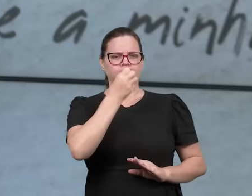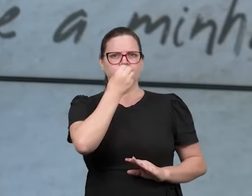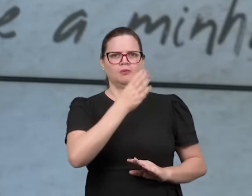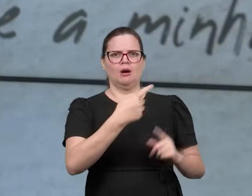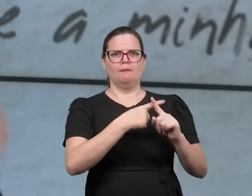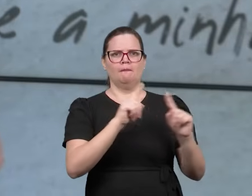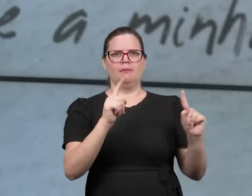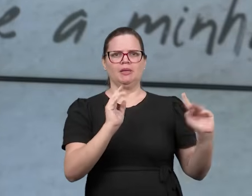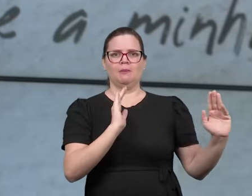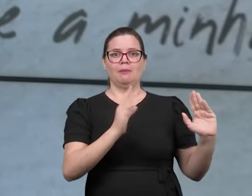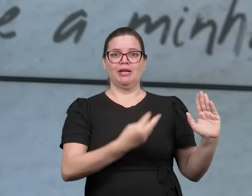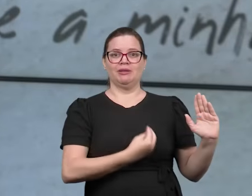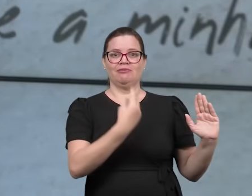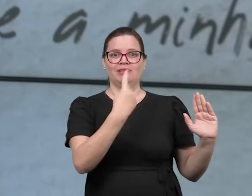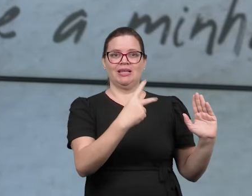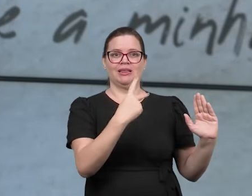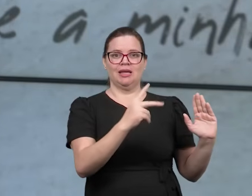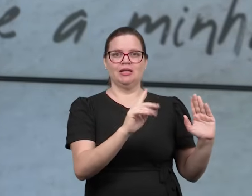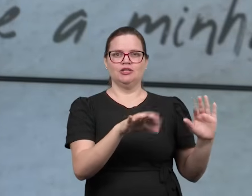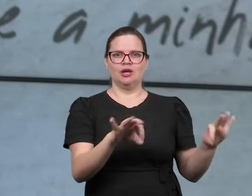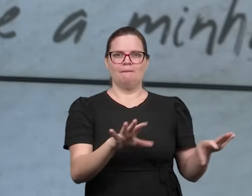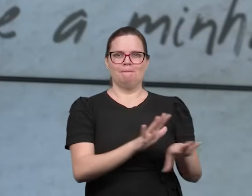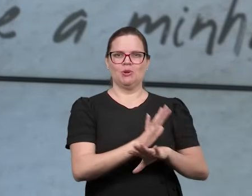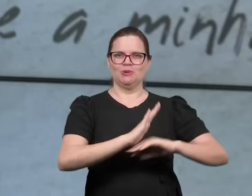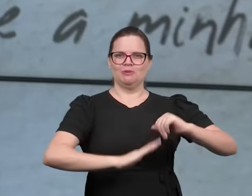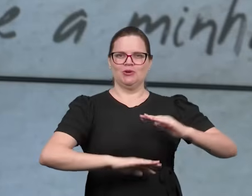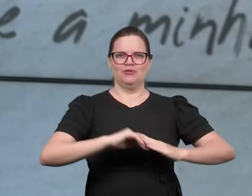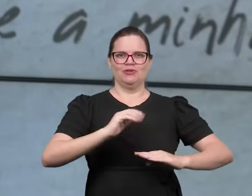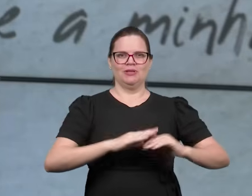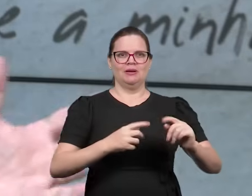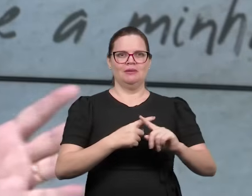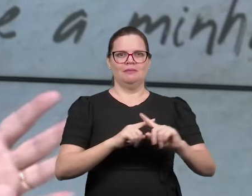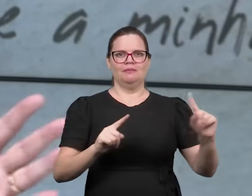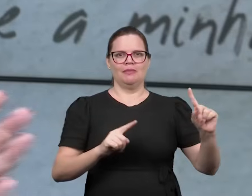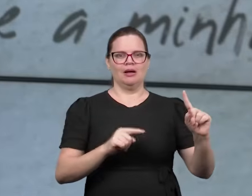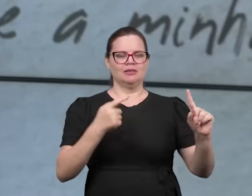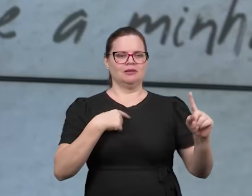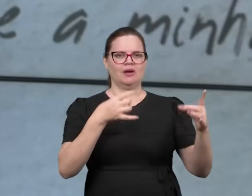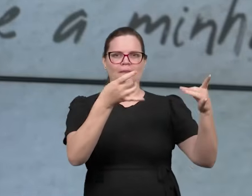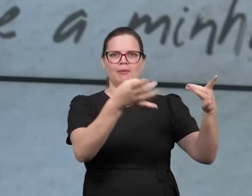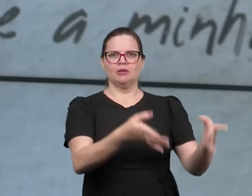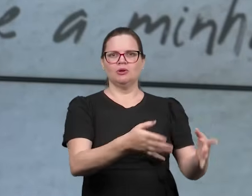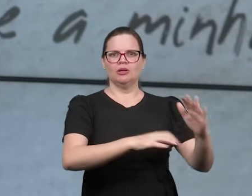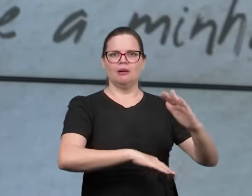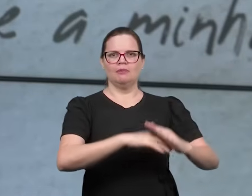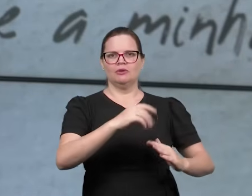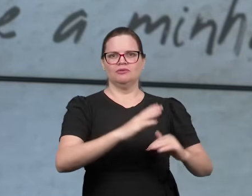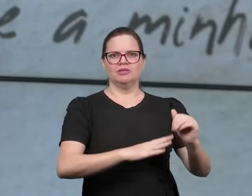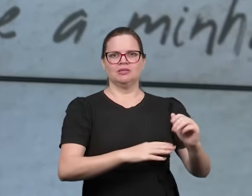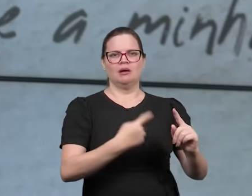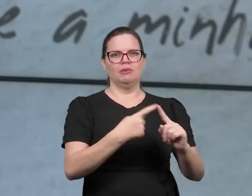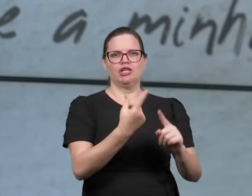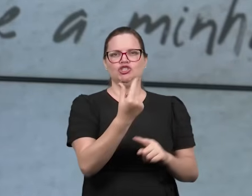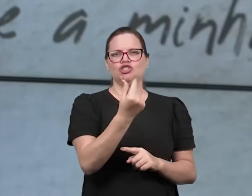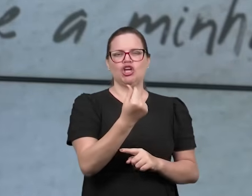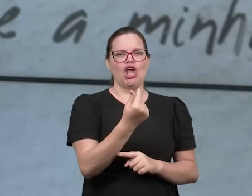chega um determinado momento da vida deles, que já estão estabilizados profissionalmente, eles abrem mão daquela profissão e vão... eu quero ser fotógrafo, É